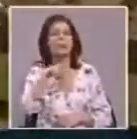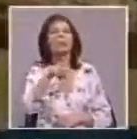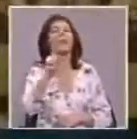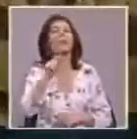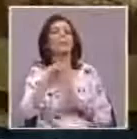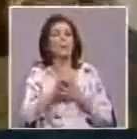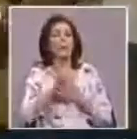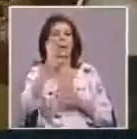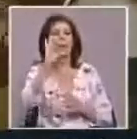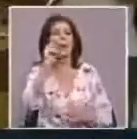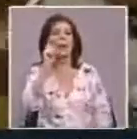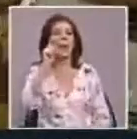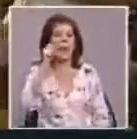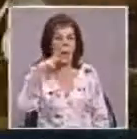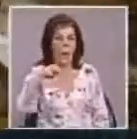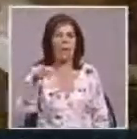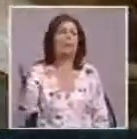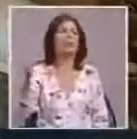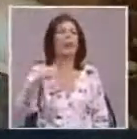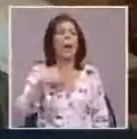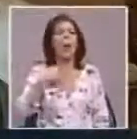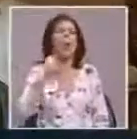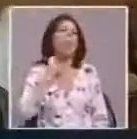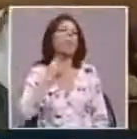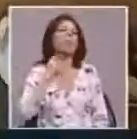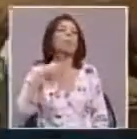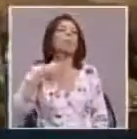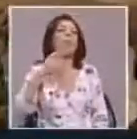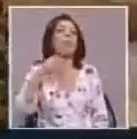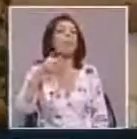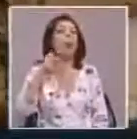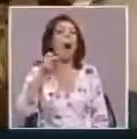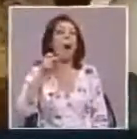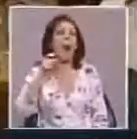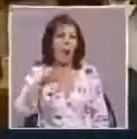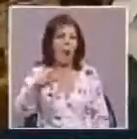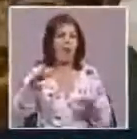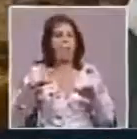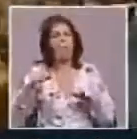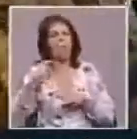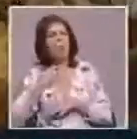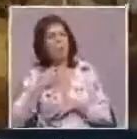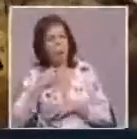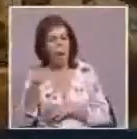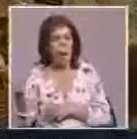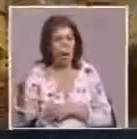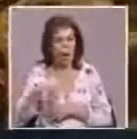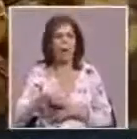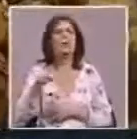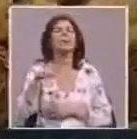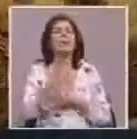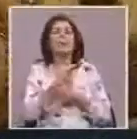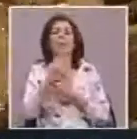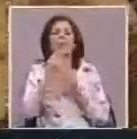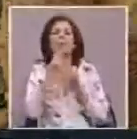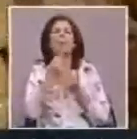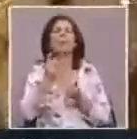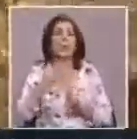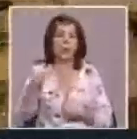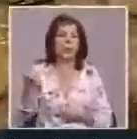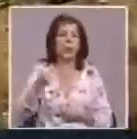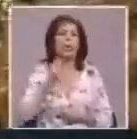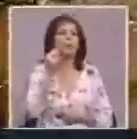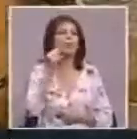saber o seu nome? Helena Bala. E vem de onde? De Pombal. De Pombal. O que é que nos traz que é típico de Pombal e que as pessoas possam ainda não conhecer? Olha, nós trazemos